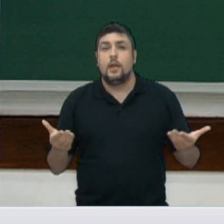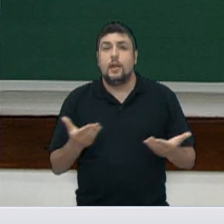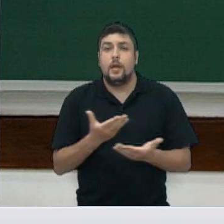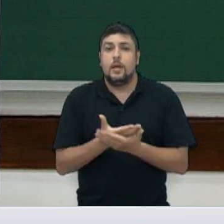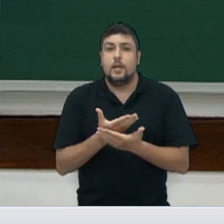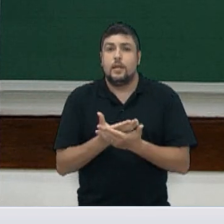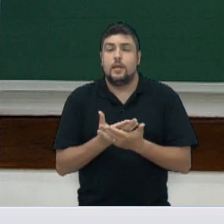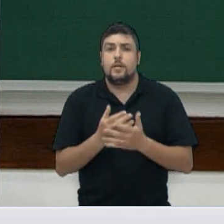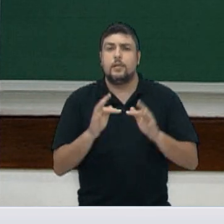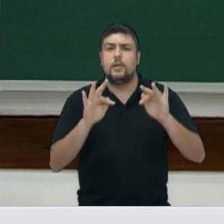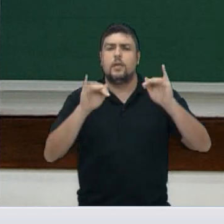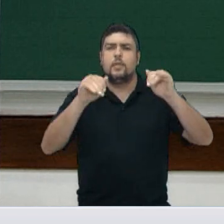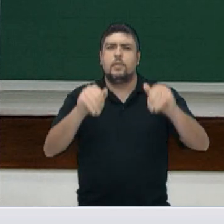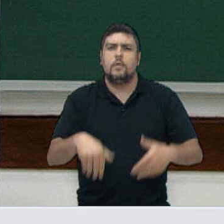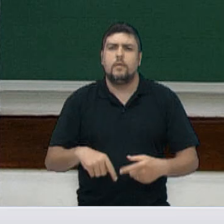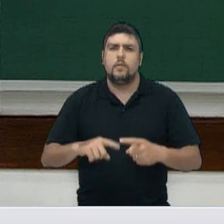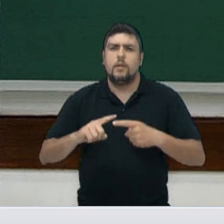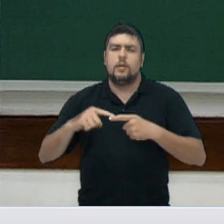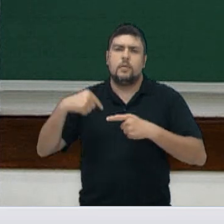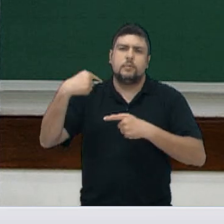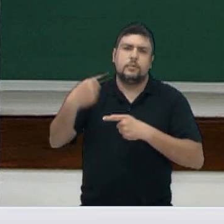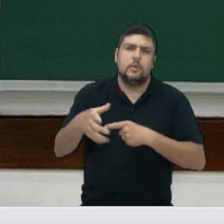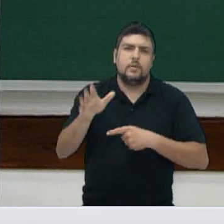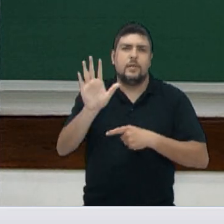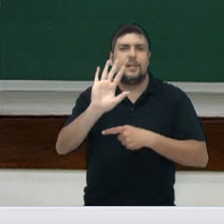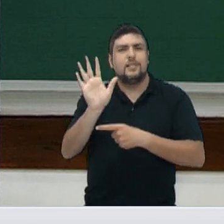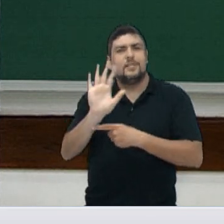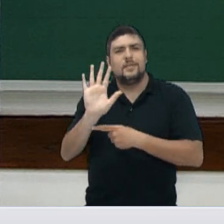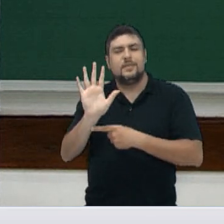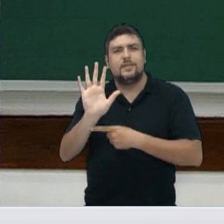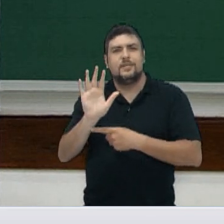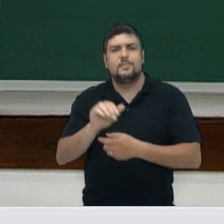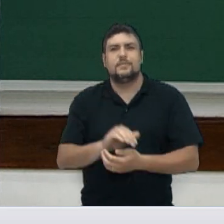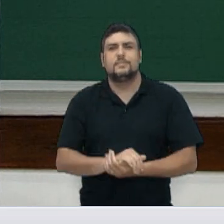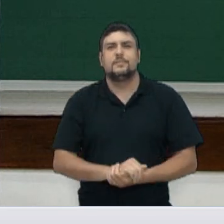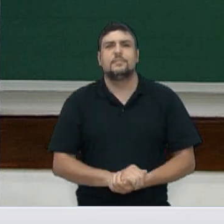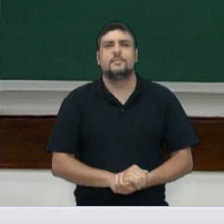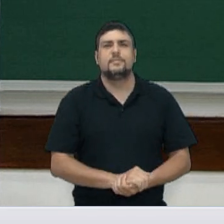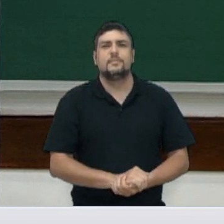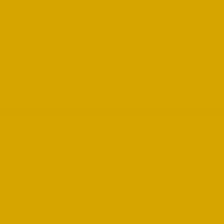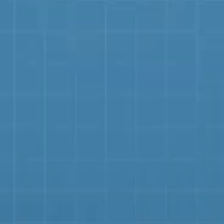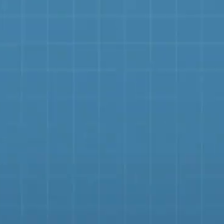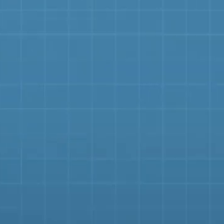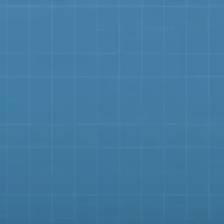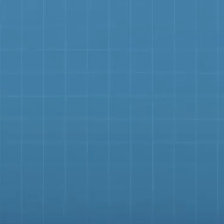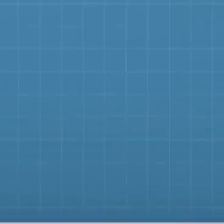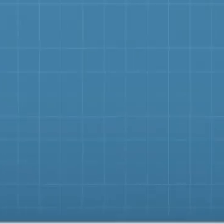por aqui. E até a próxima aula. Tchau, pessoal. Até mais.